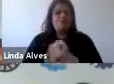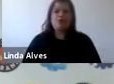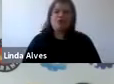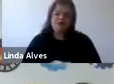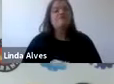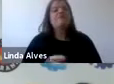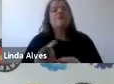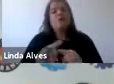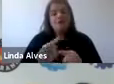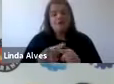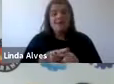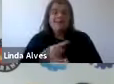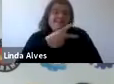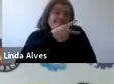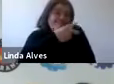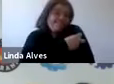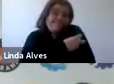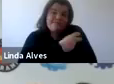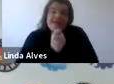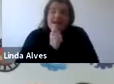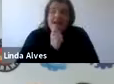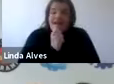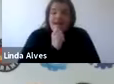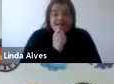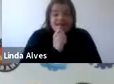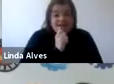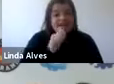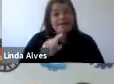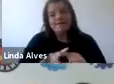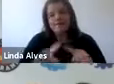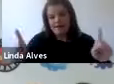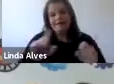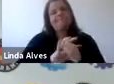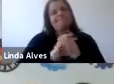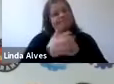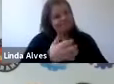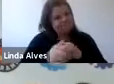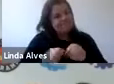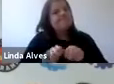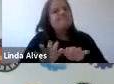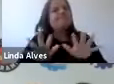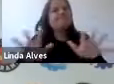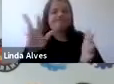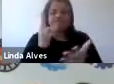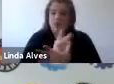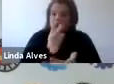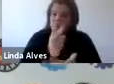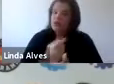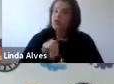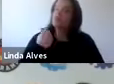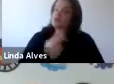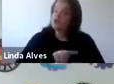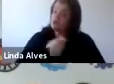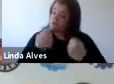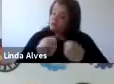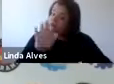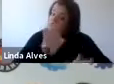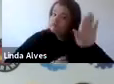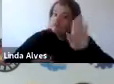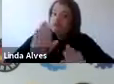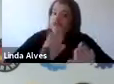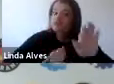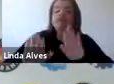Mas é claro que não acabou a pandemia e que temos que ter muita atenção. Quem sabe essa diminuição de casos